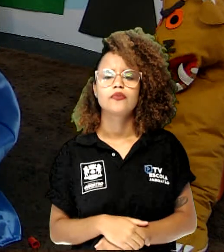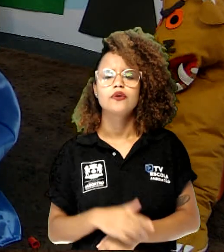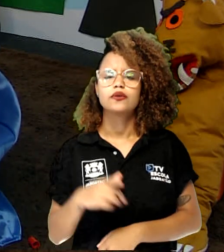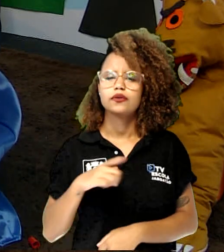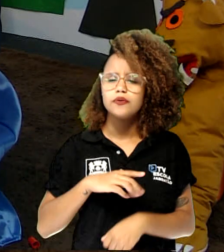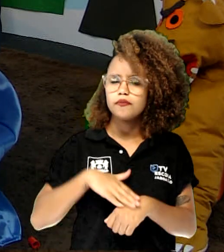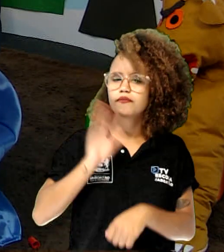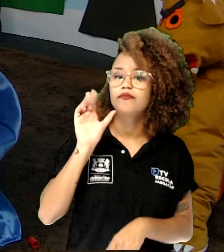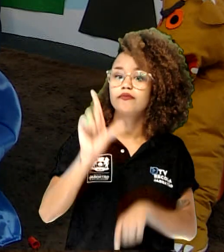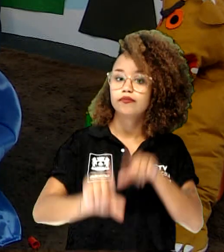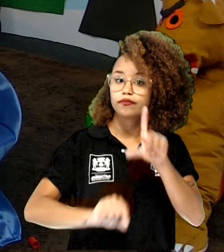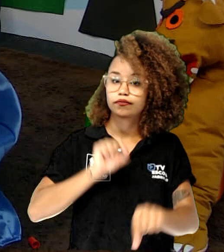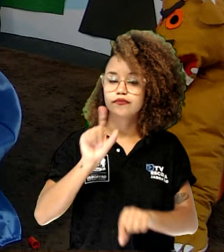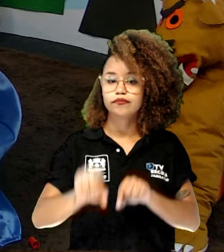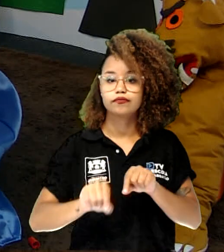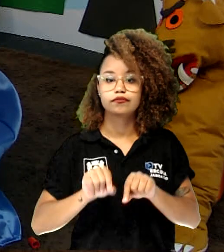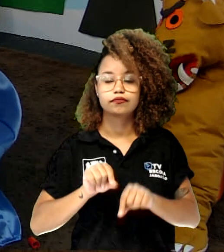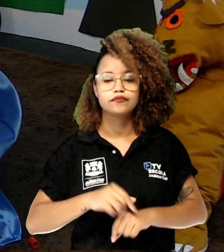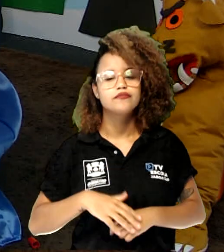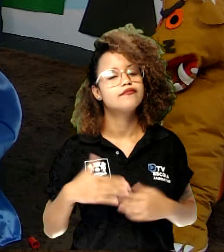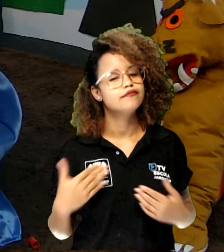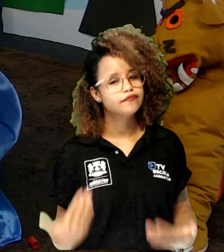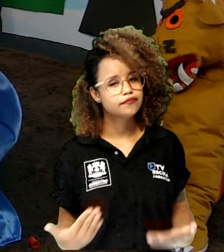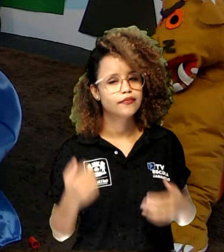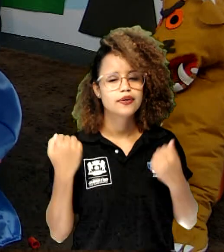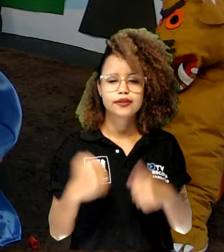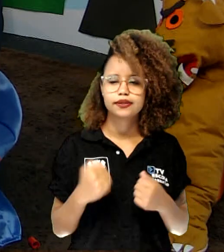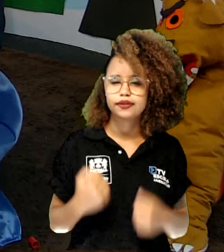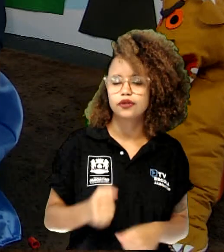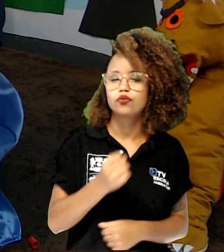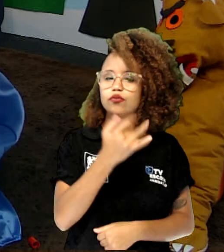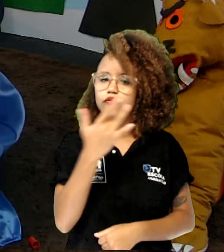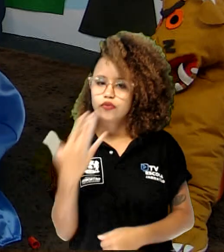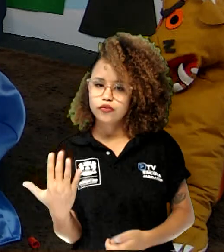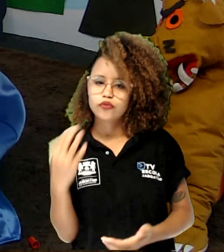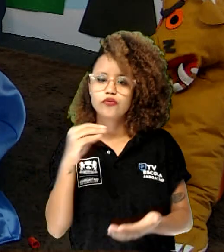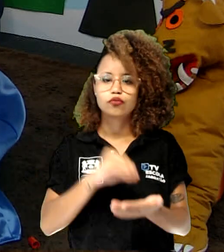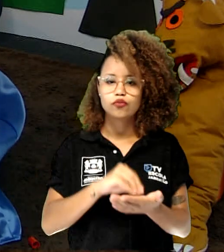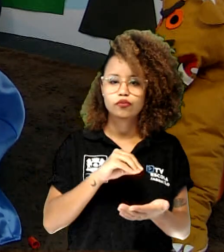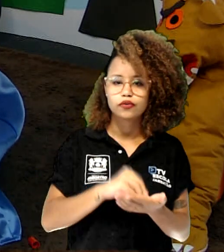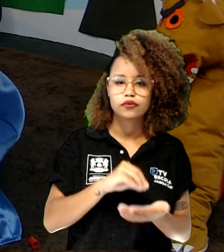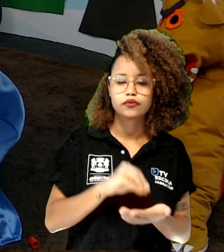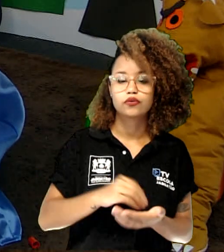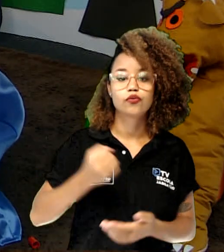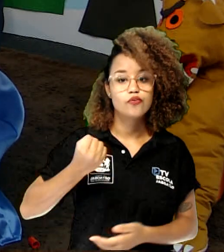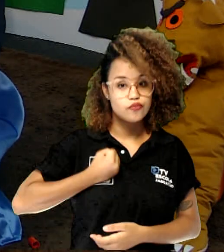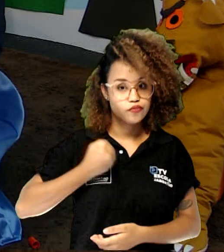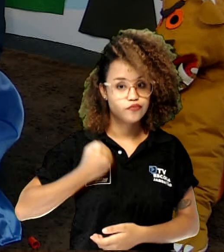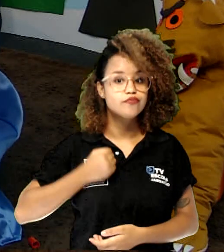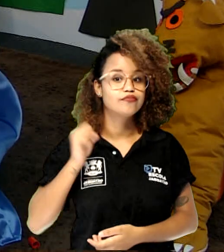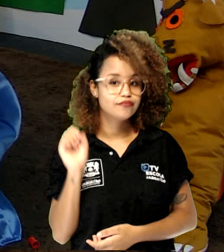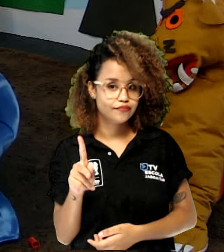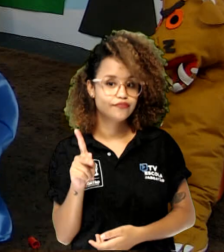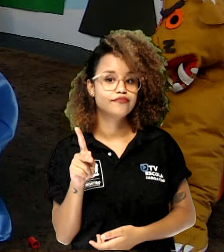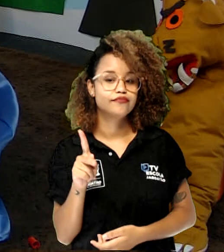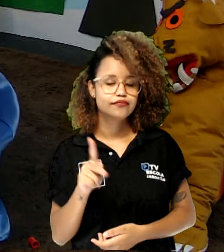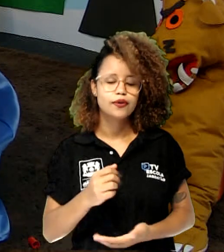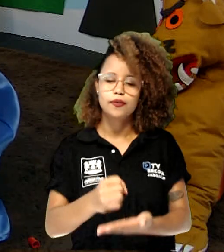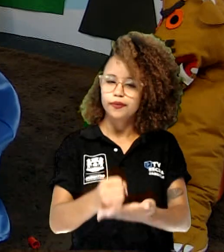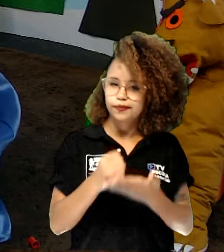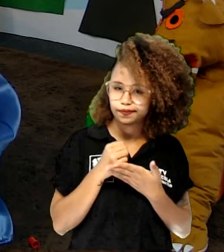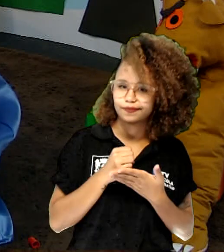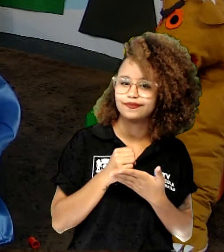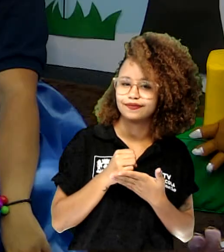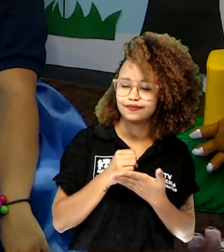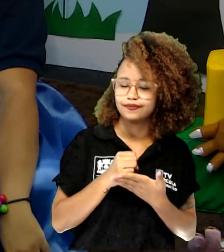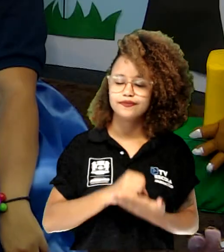mais escolhida? Ah, teremos que contar e registrar os numerais, não é isso? Então me ajudem,